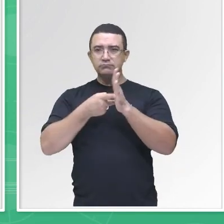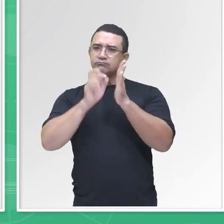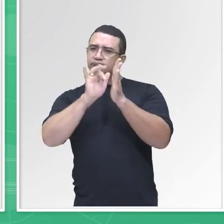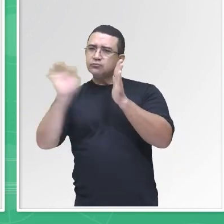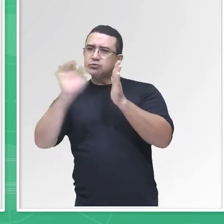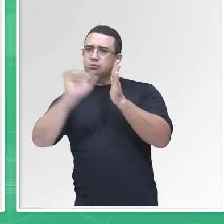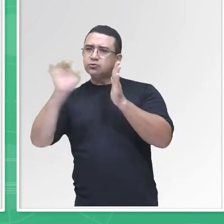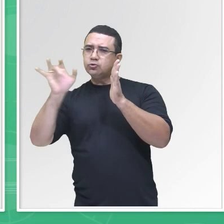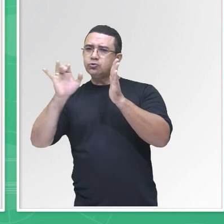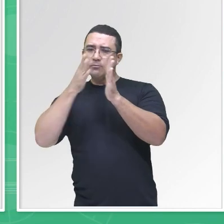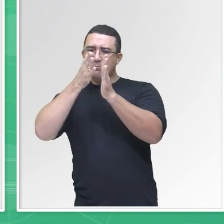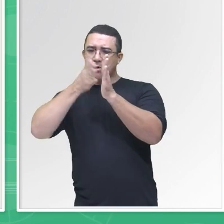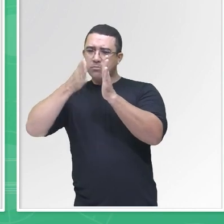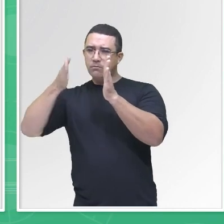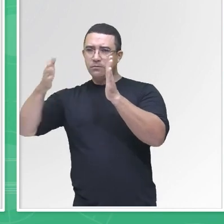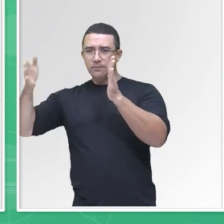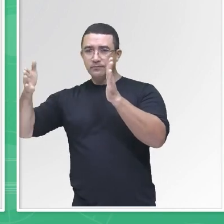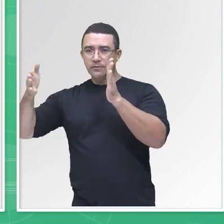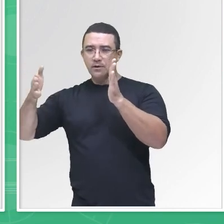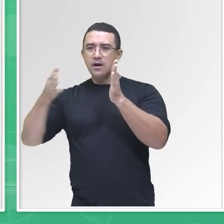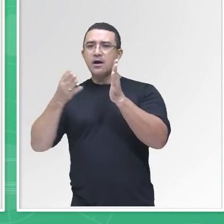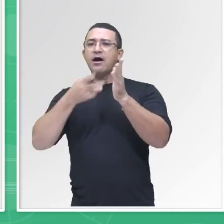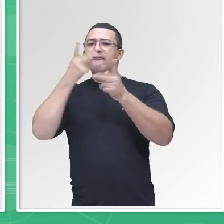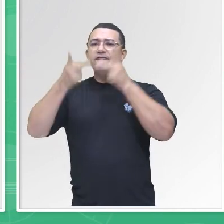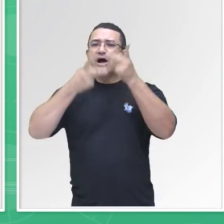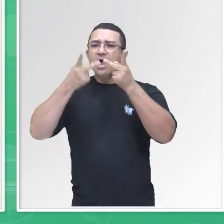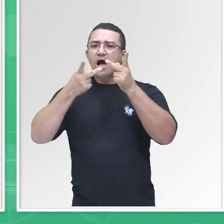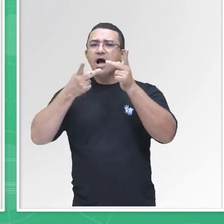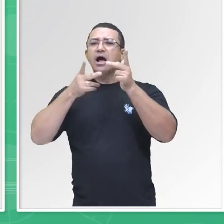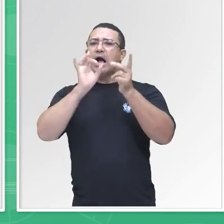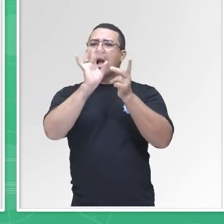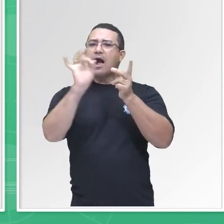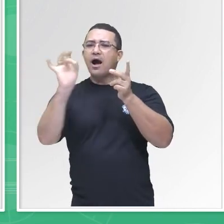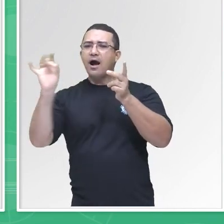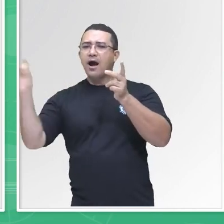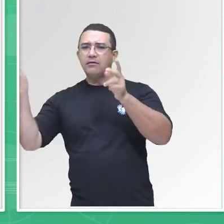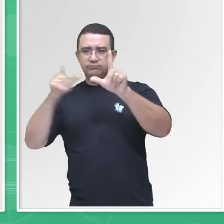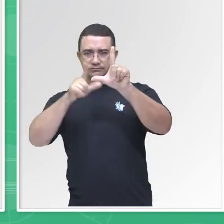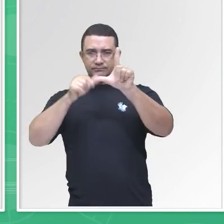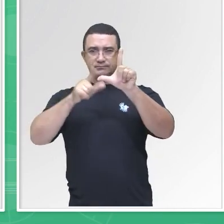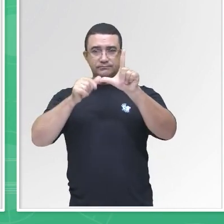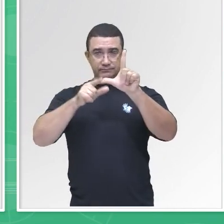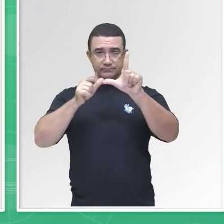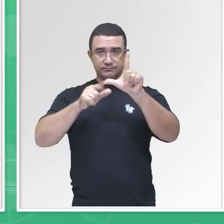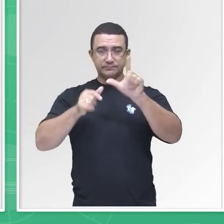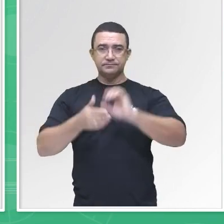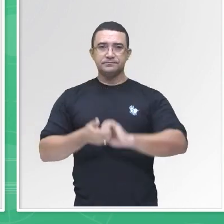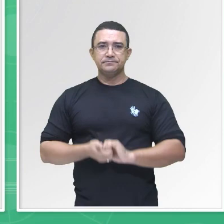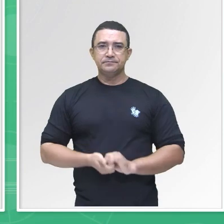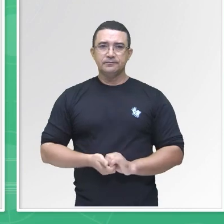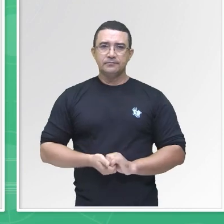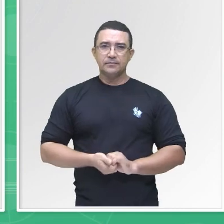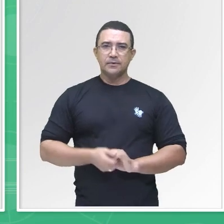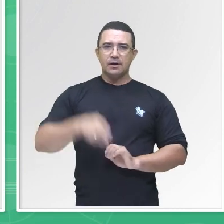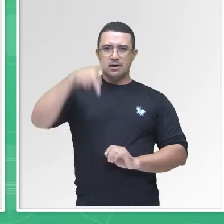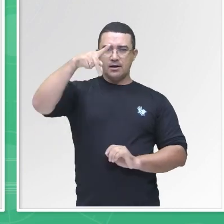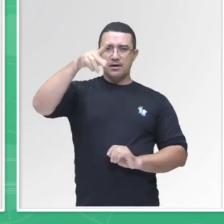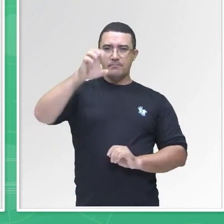língua espanhola, ou seja, falar letra por letra. É assim no espanhol. A próxima palavrinha,